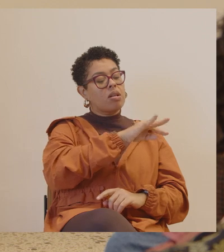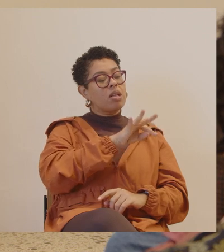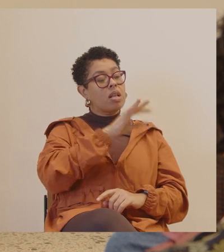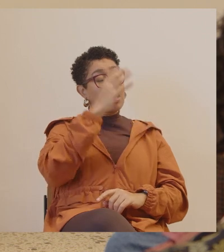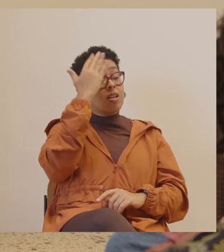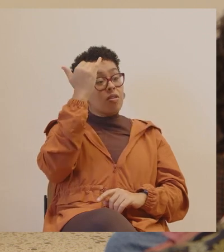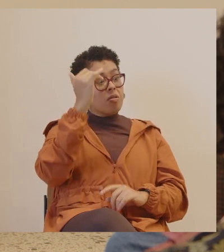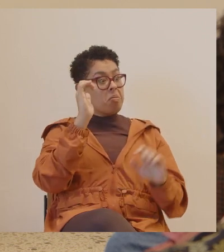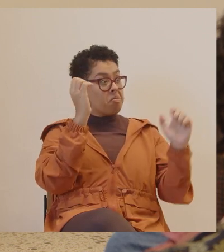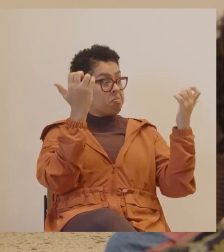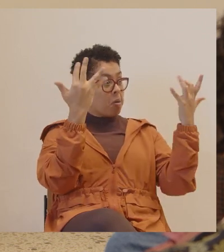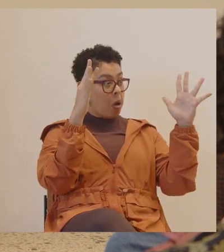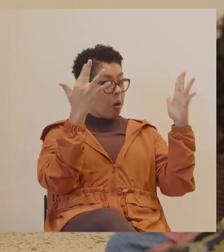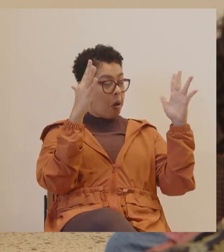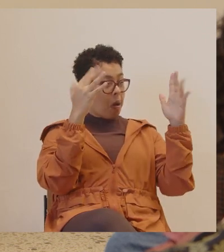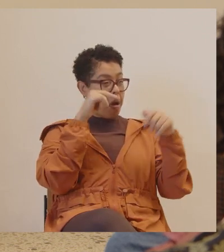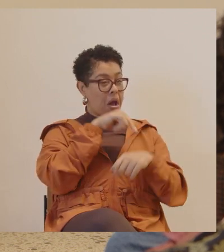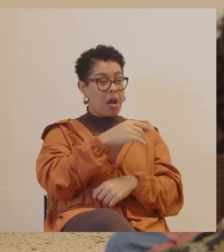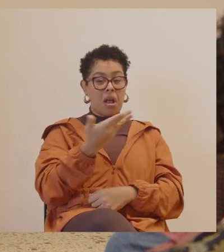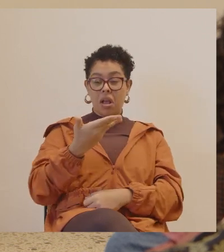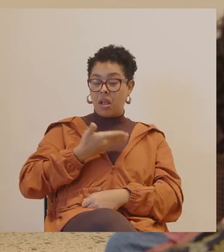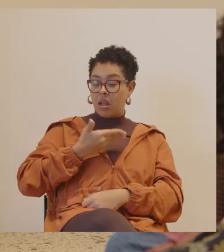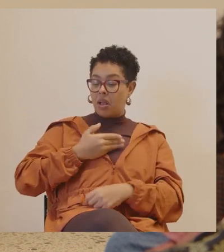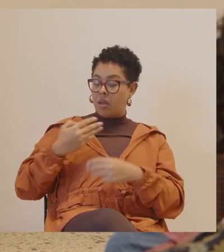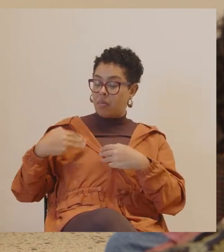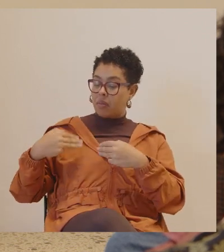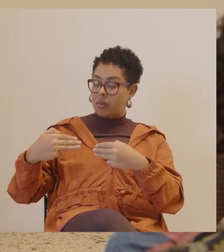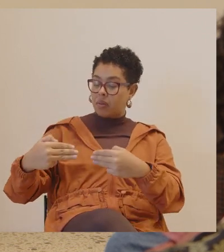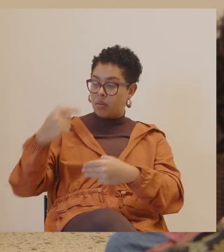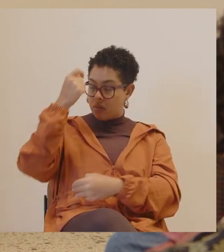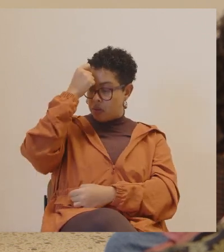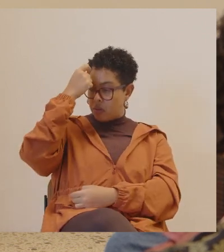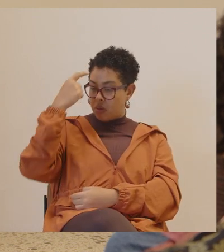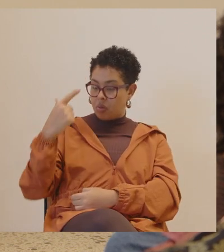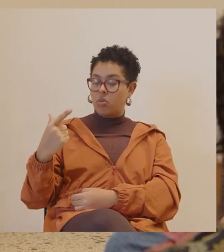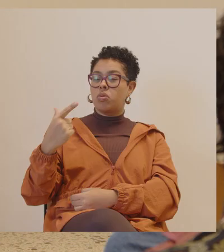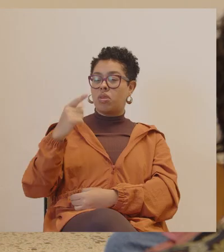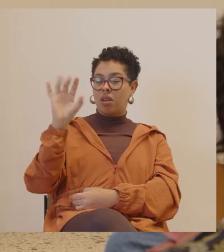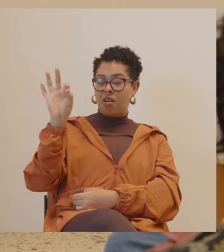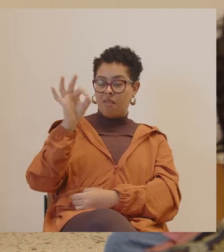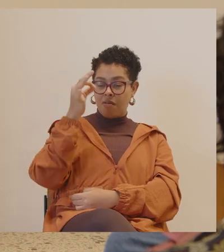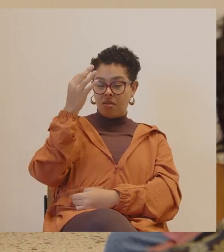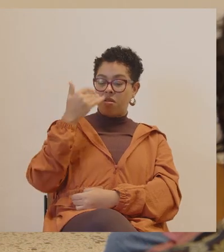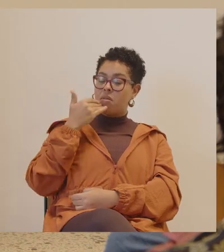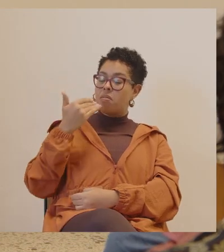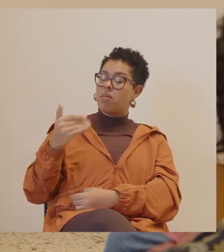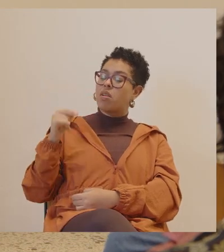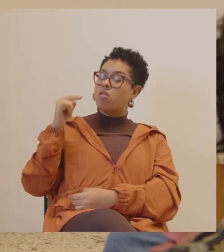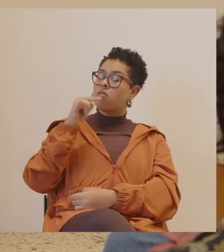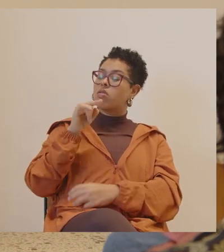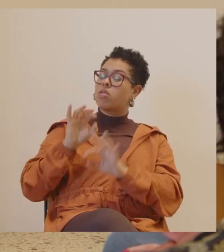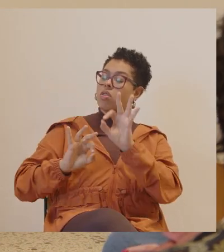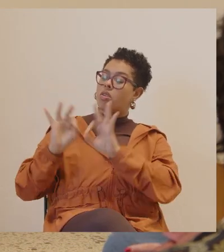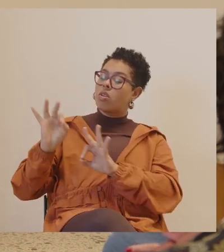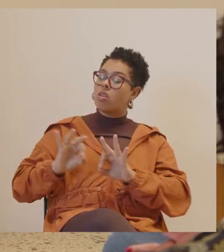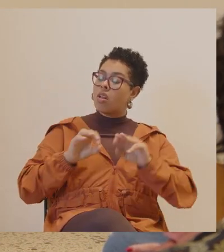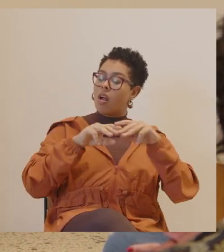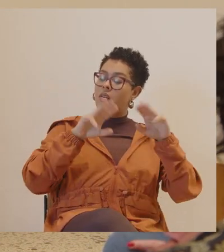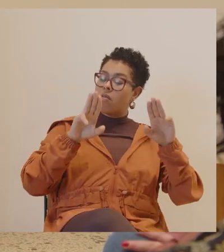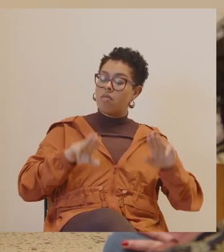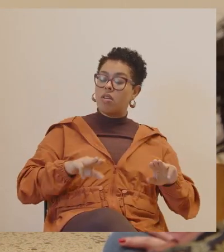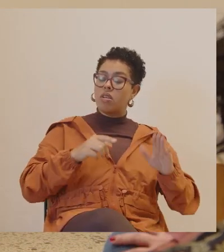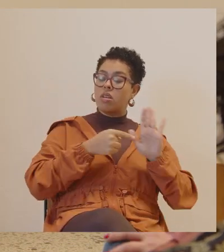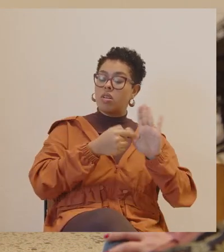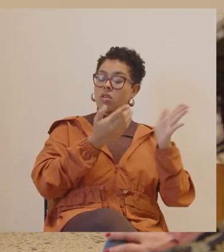a tal ponto, né, que ele tem como amigo o ministro da Cultura, que é o Georges Clemenceau, que encomenda a ele os painéis decorativos do Museu de l'Orangerie,